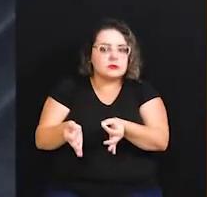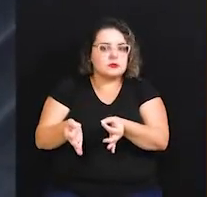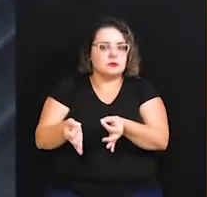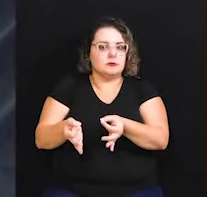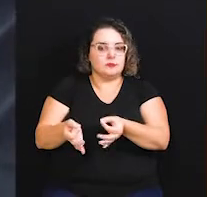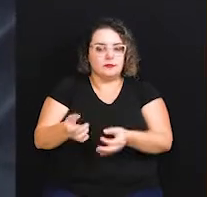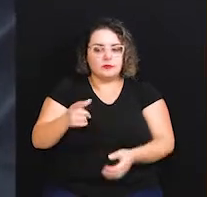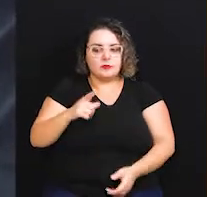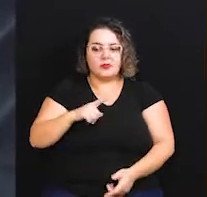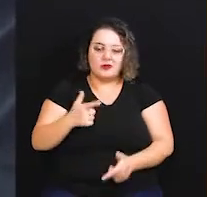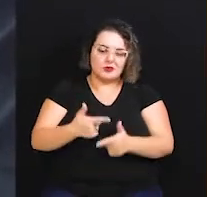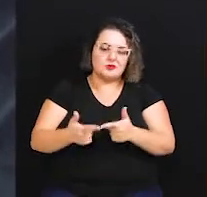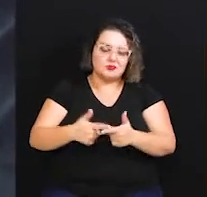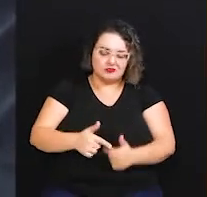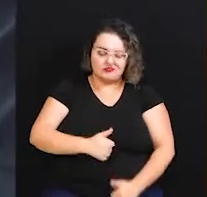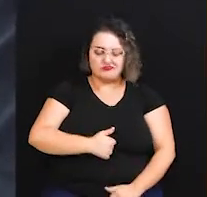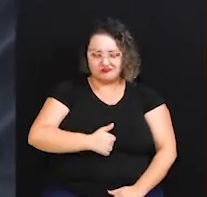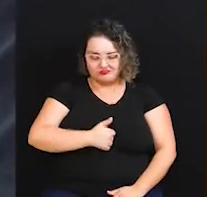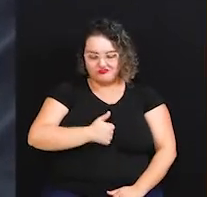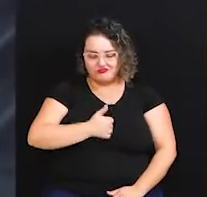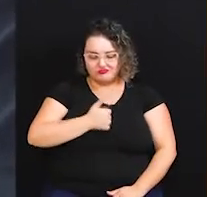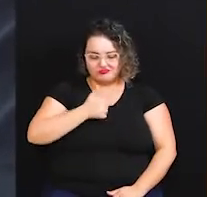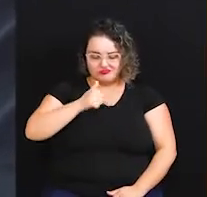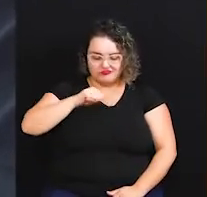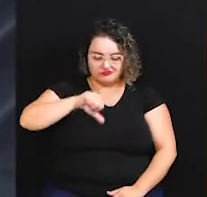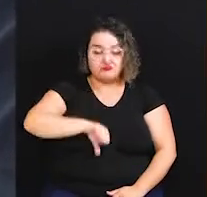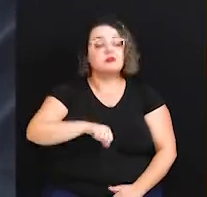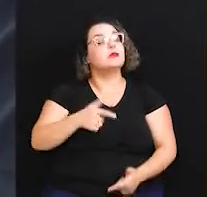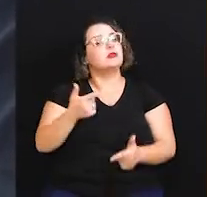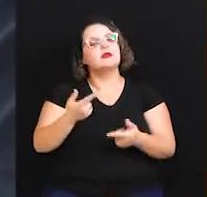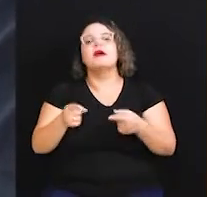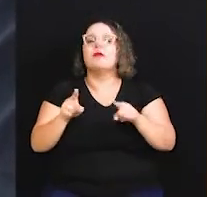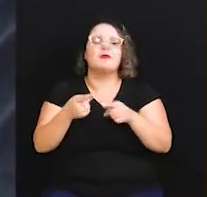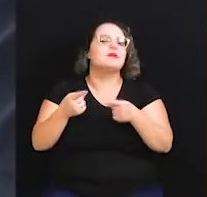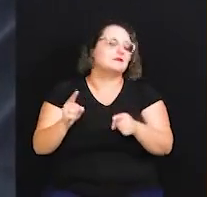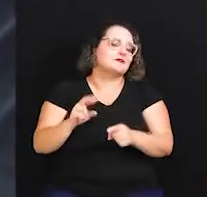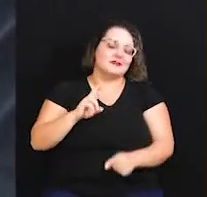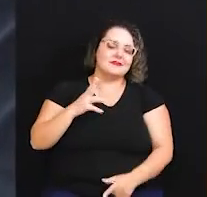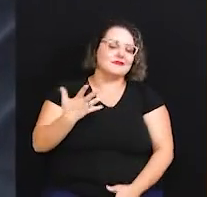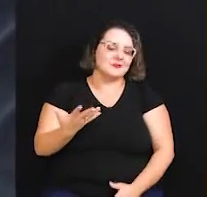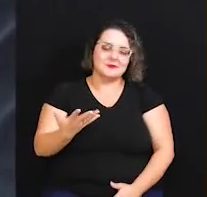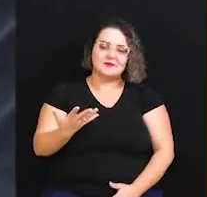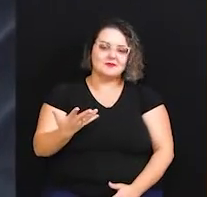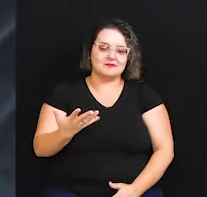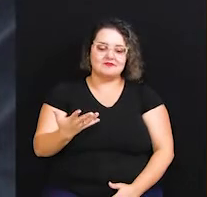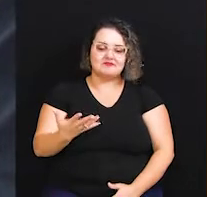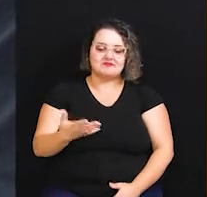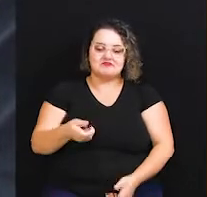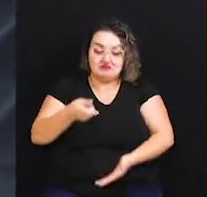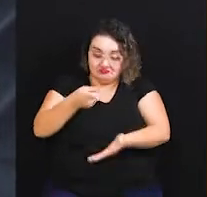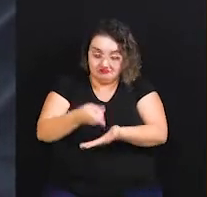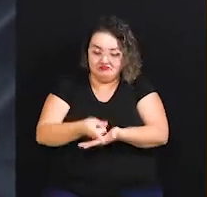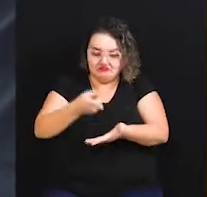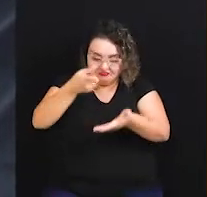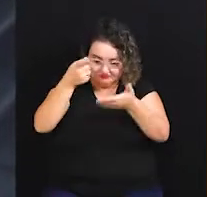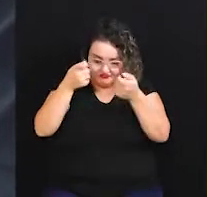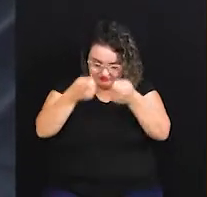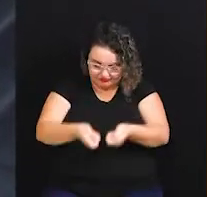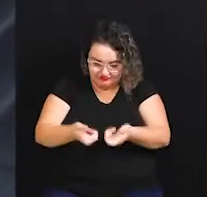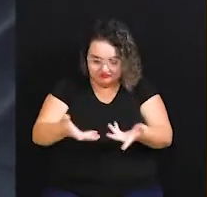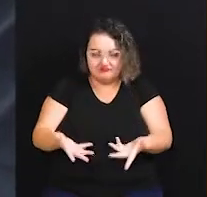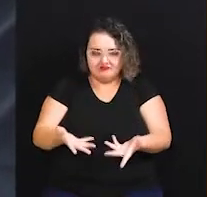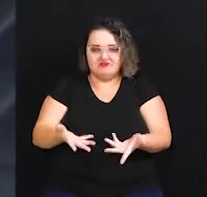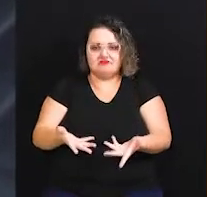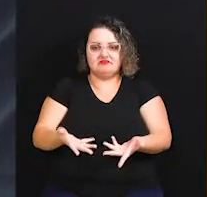eu tinha um problema com a autoestima e a música veio para resolver isso, assim, de uma forma bem definitiva. Então,